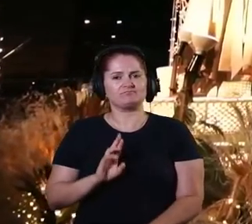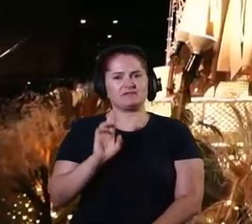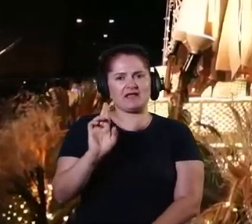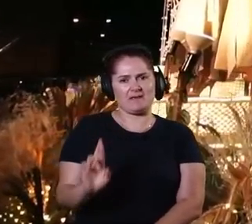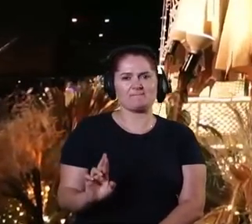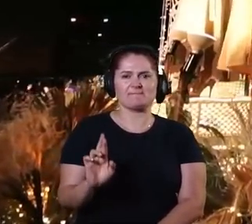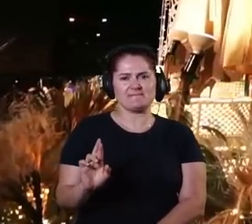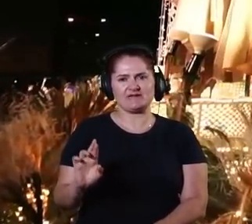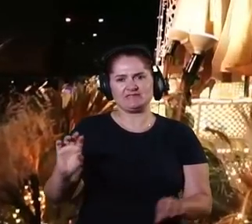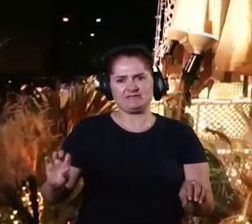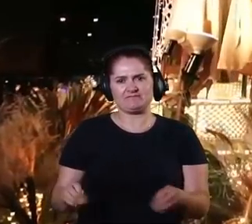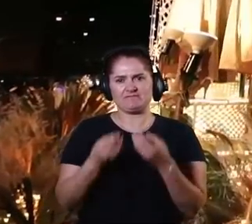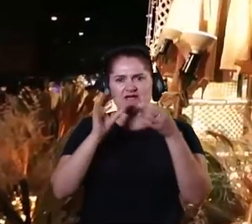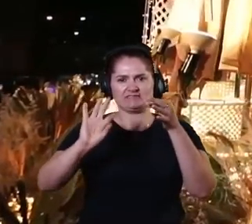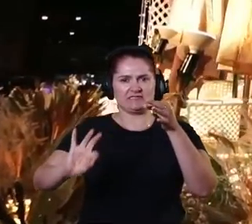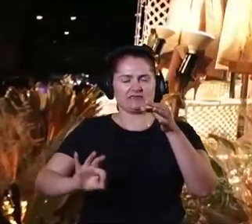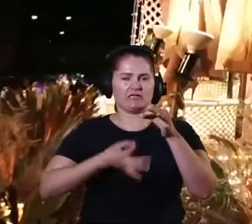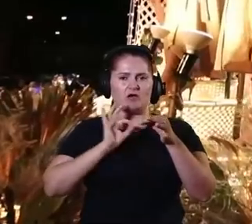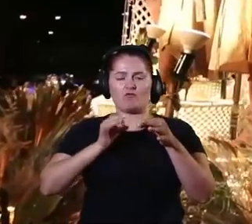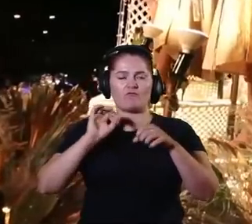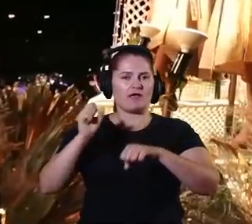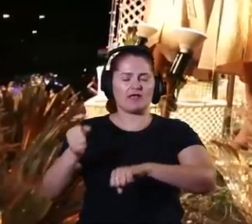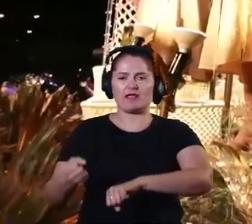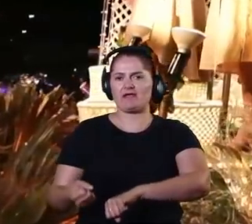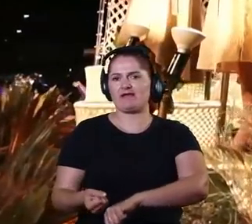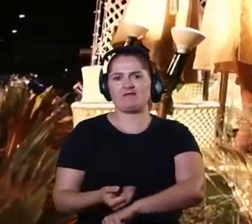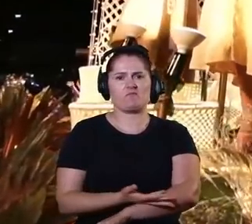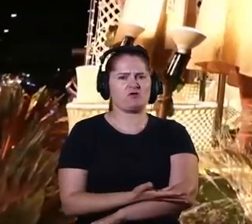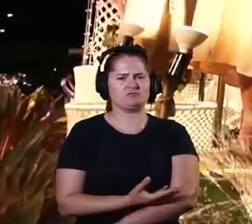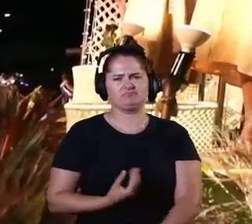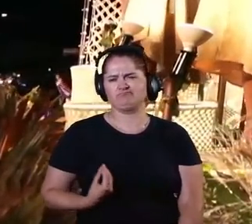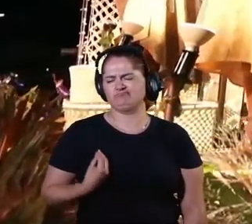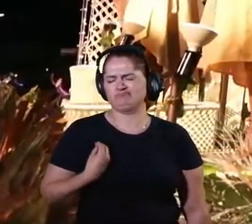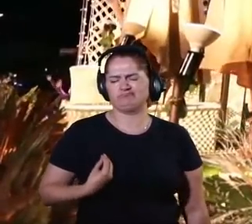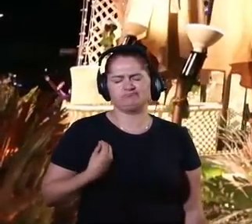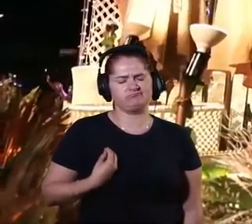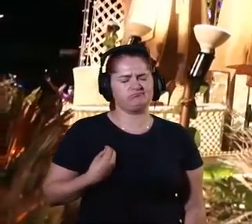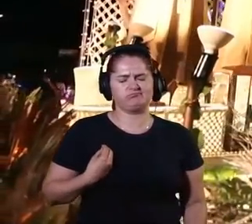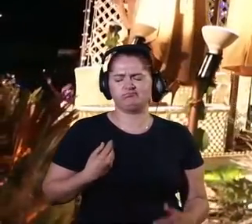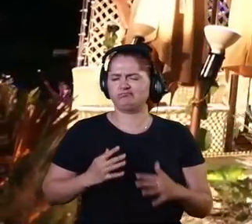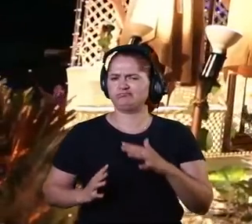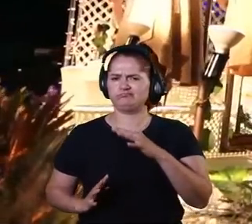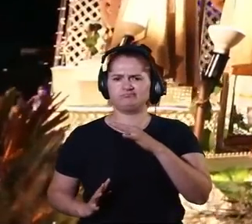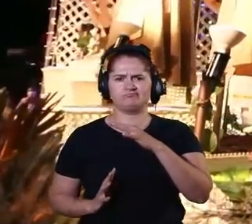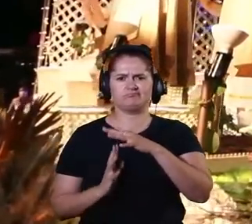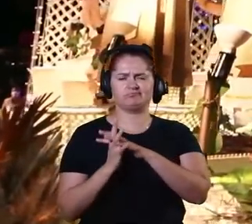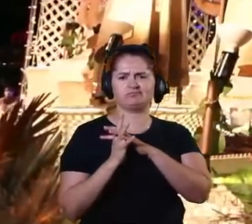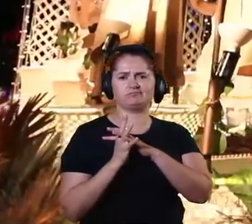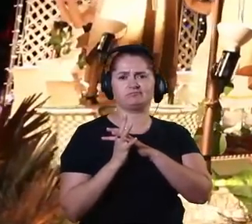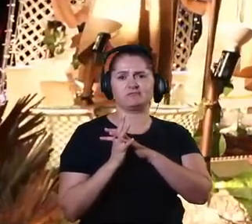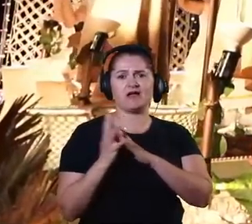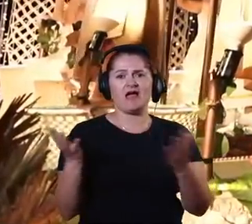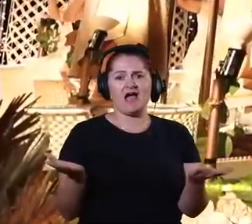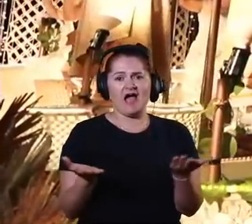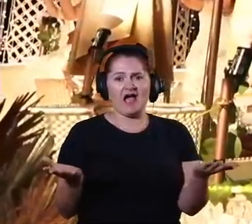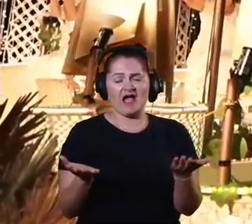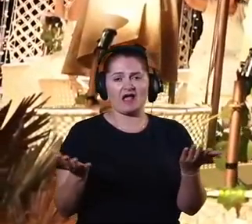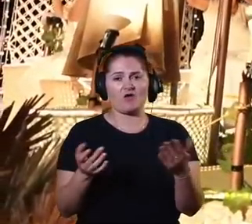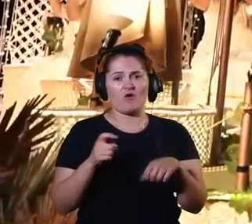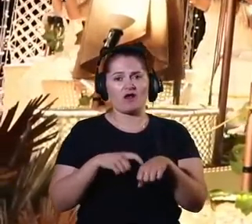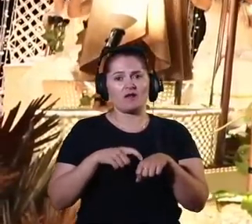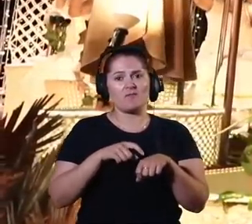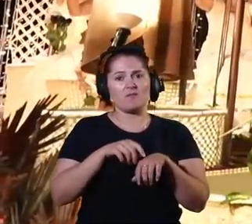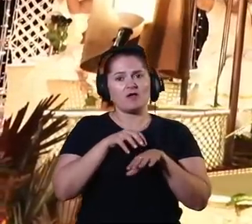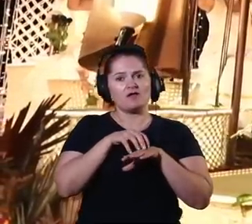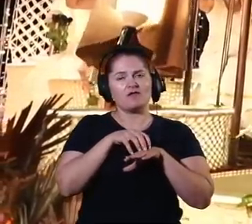que foi um ponto alto, assim, uma emoção que eu vivi muito grande. E passa um filme na cabeça delas agora